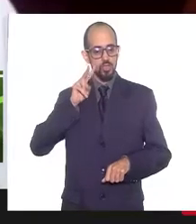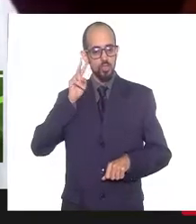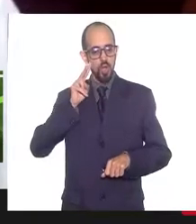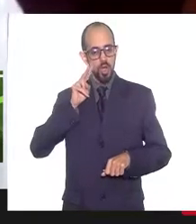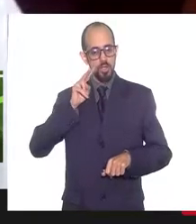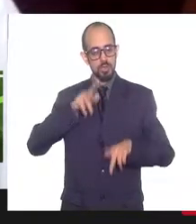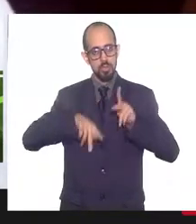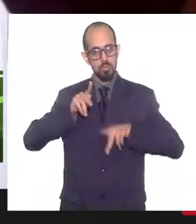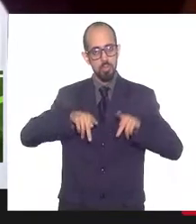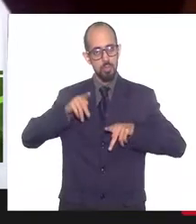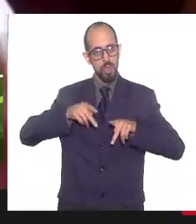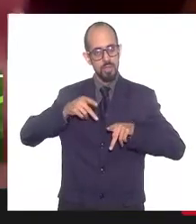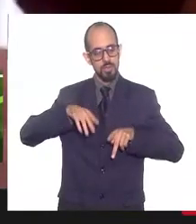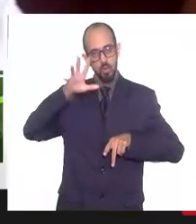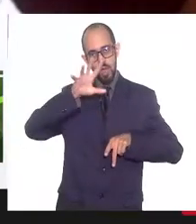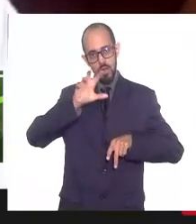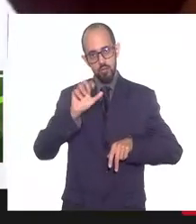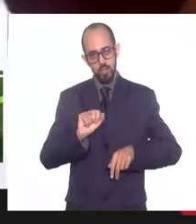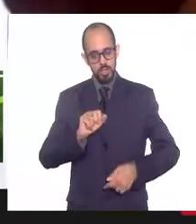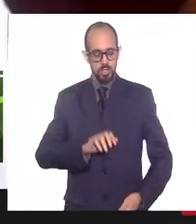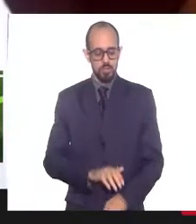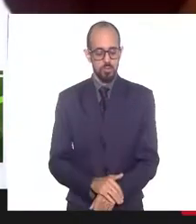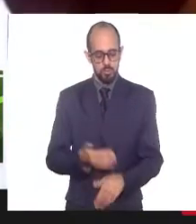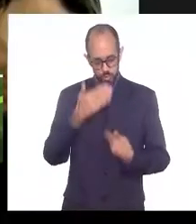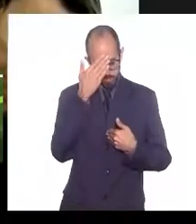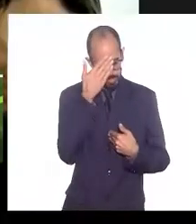povos tradicionais de matriz africana. Muito obrigado.